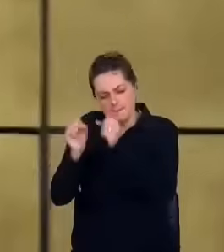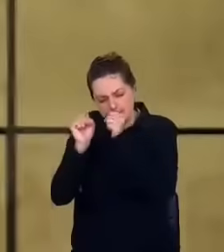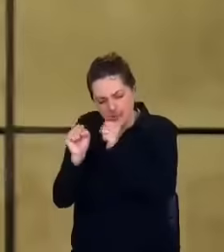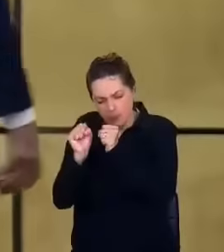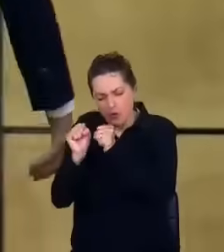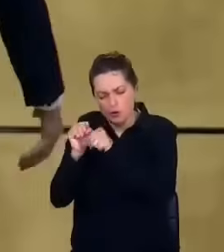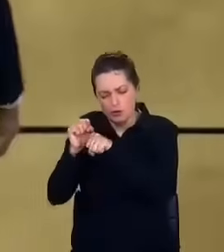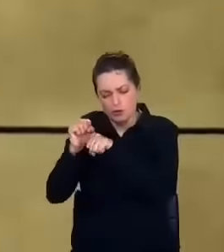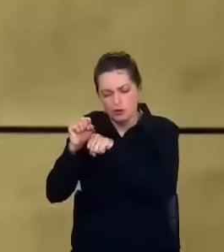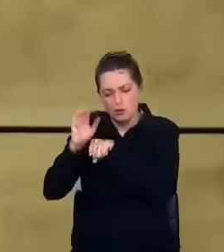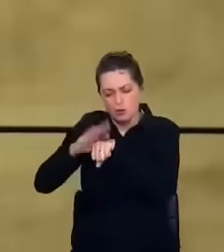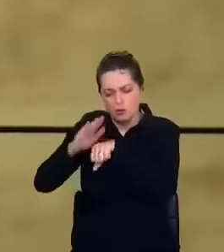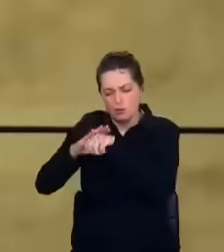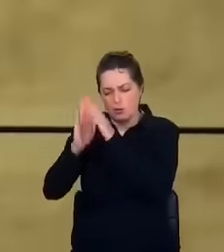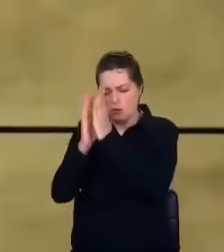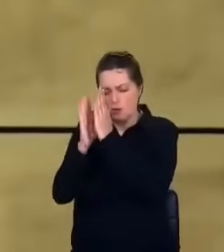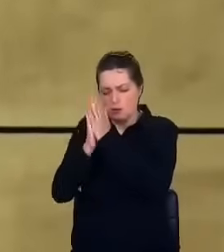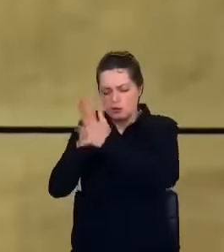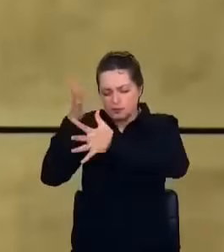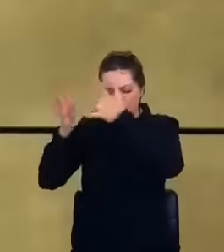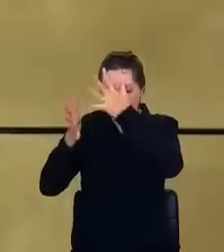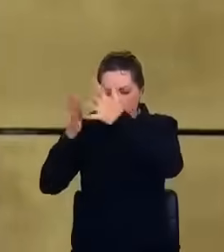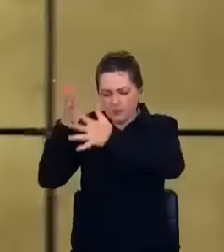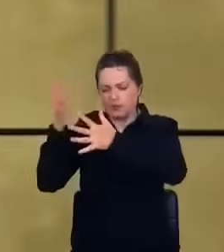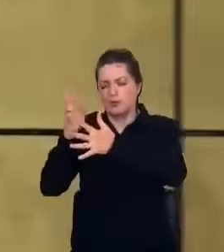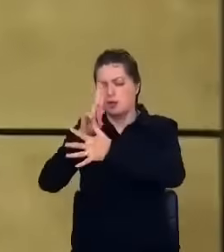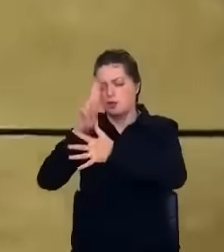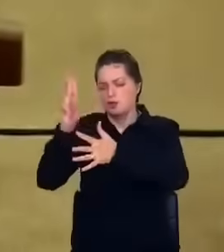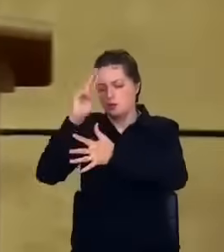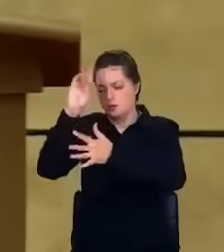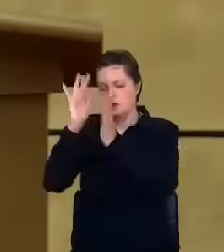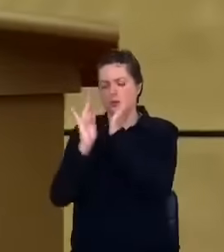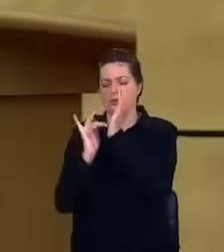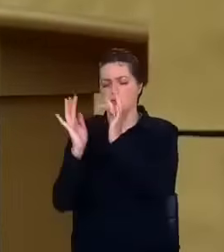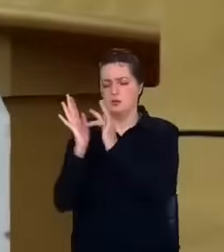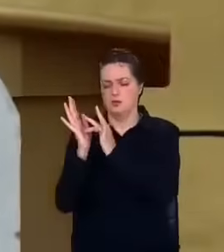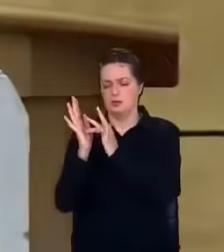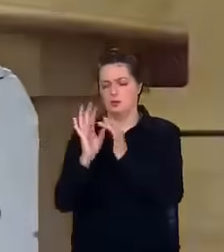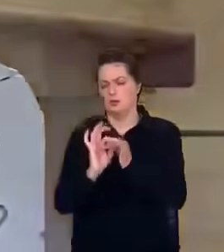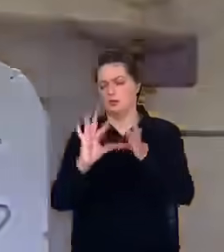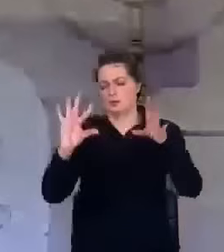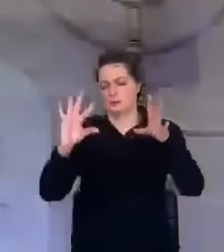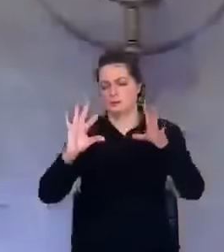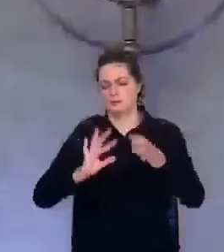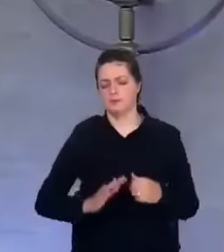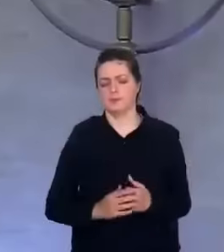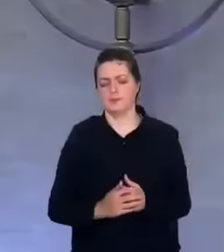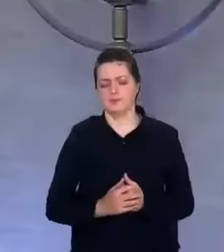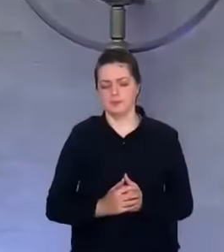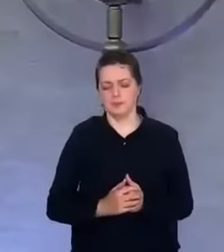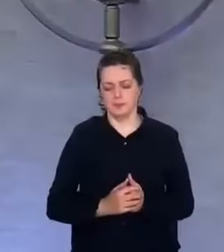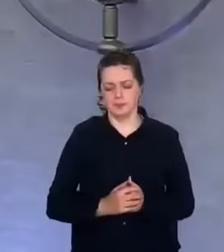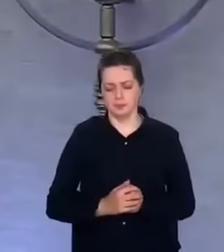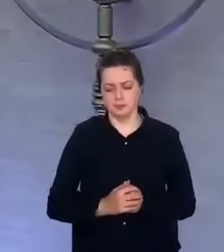com Ele em nome do Senhor Jesus.